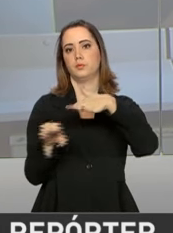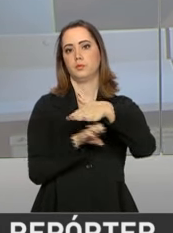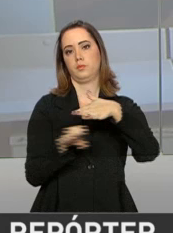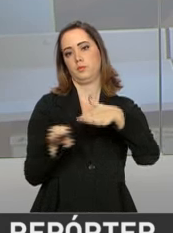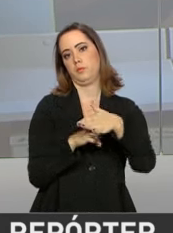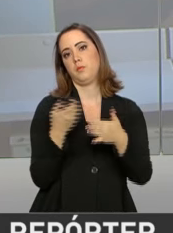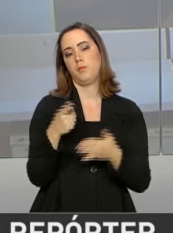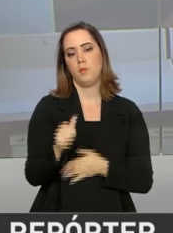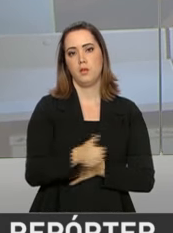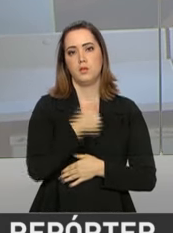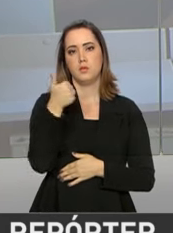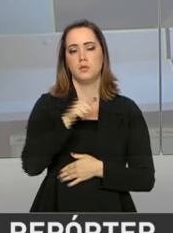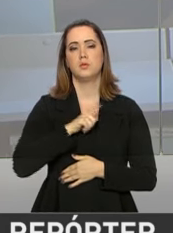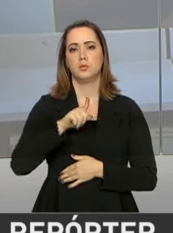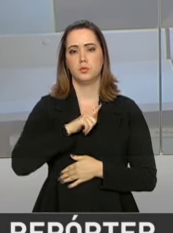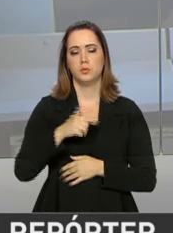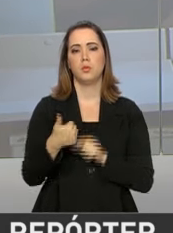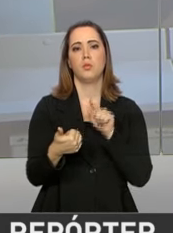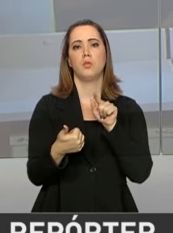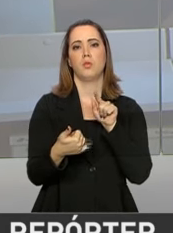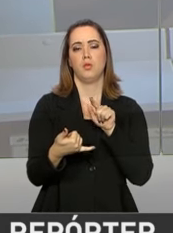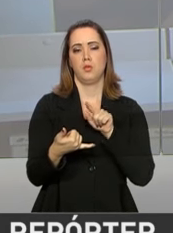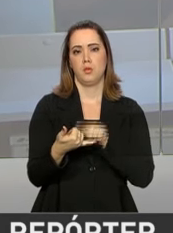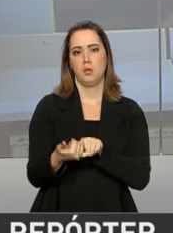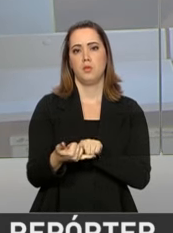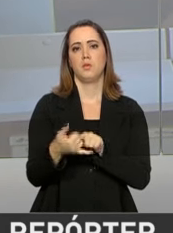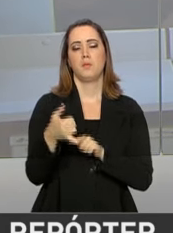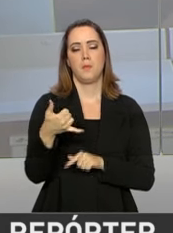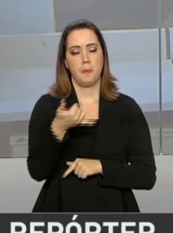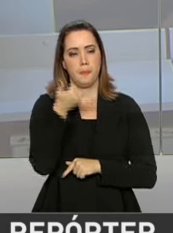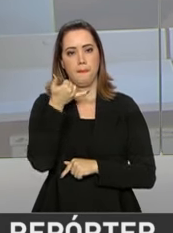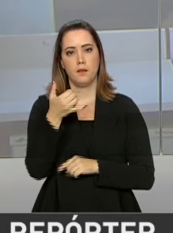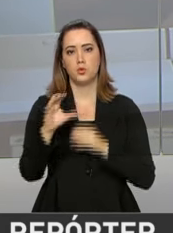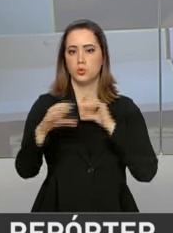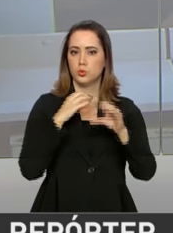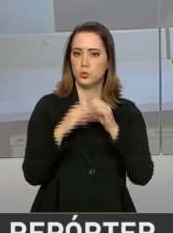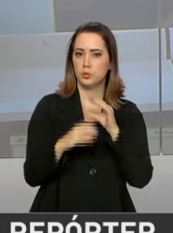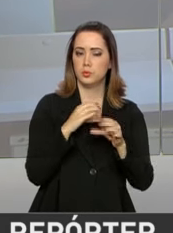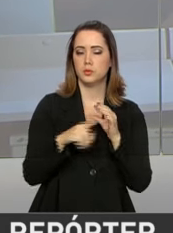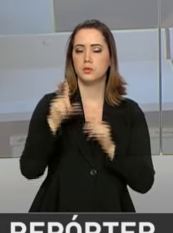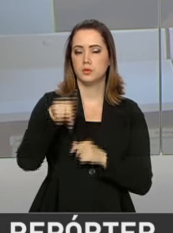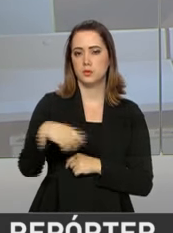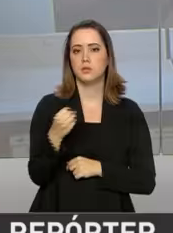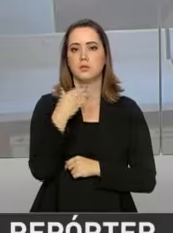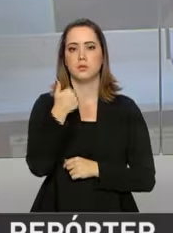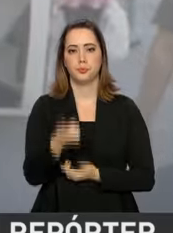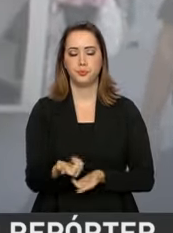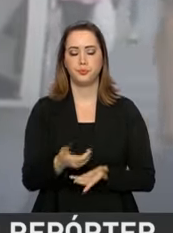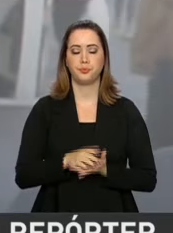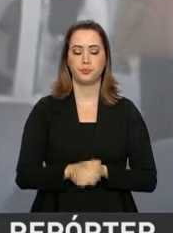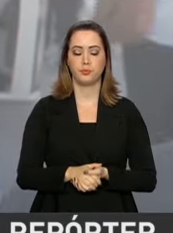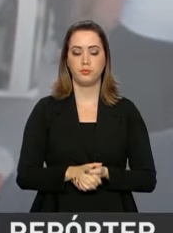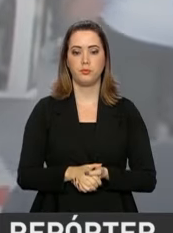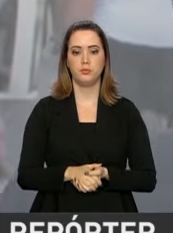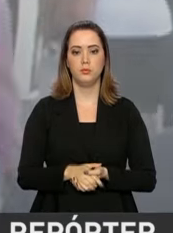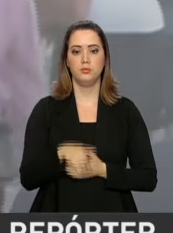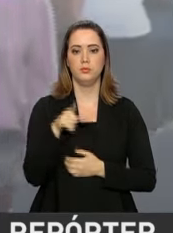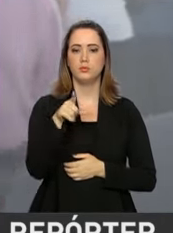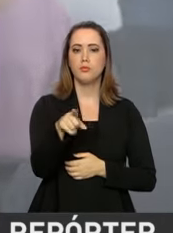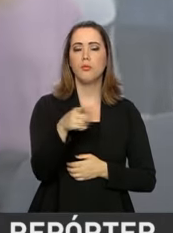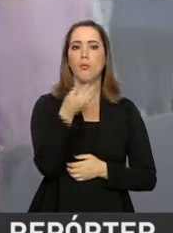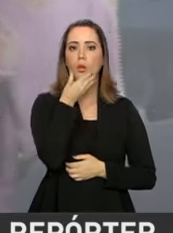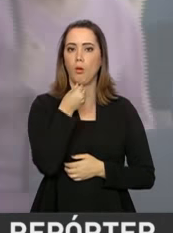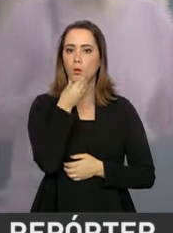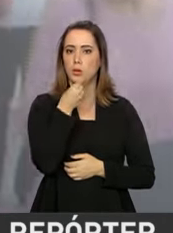internet móveis na região em que o assinante mora ou trabalha. A reportagem é de Luana Karen. O Celso